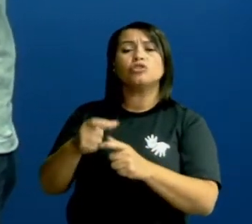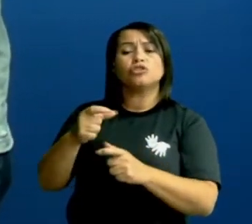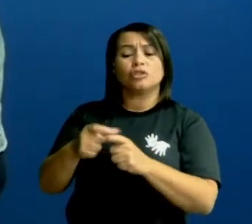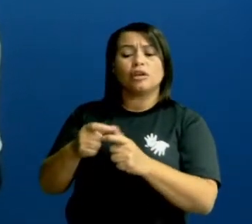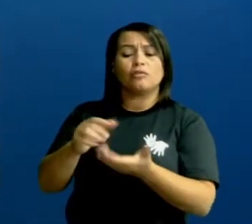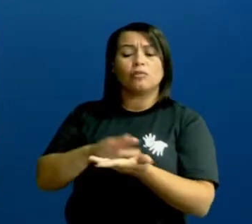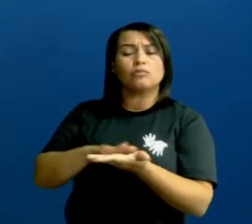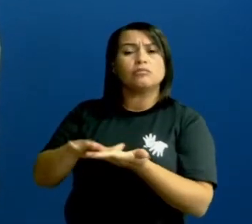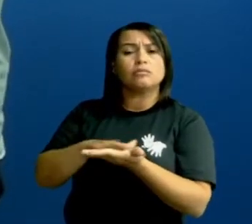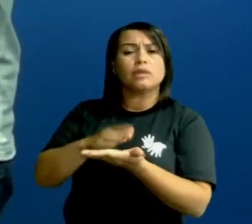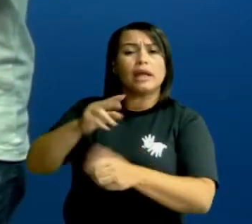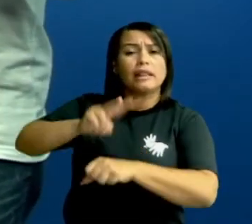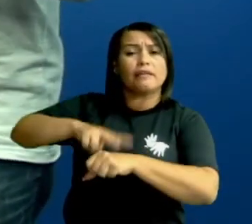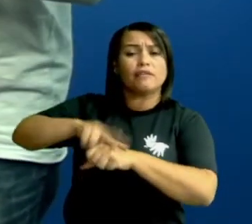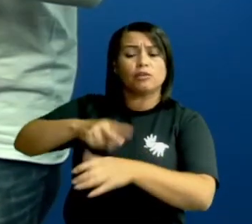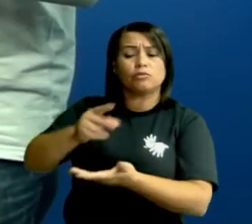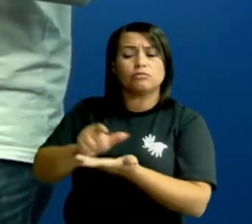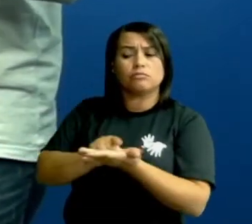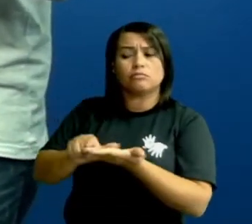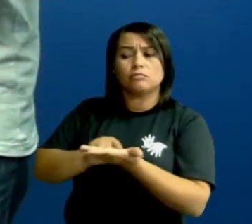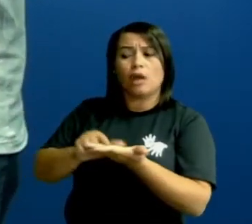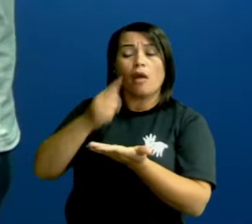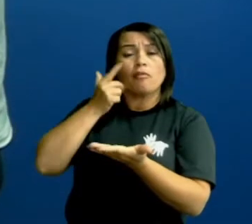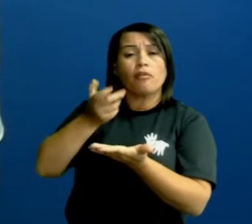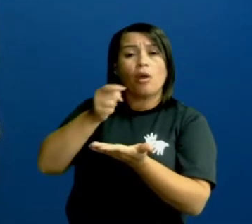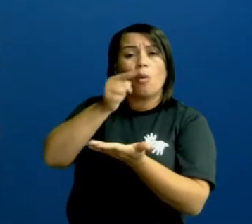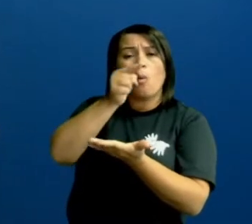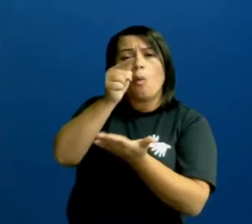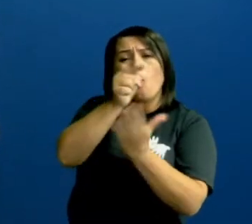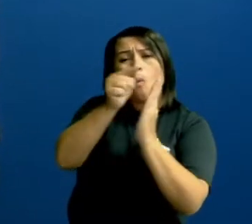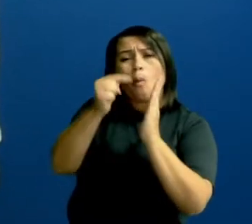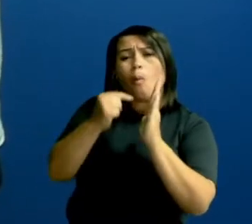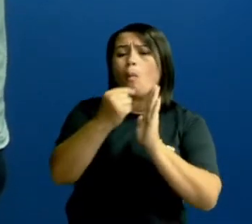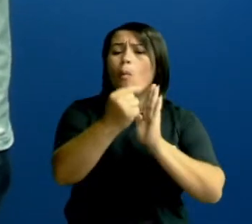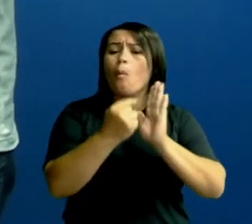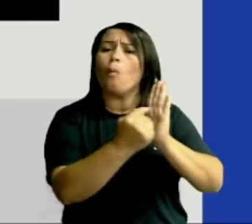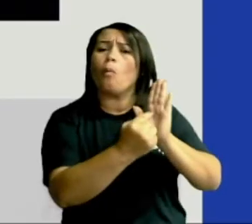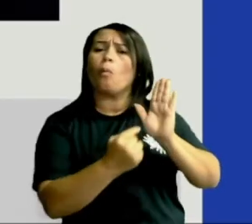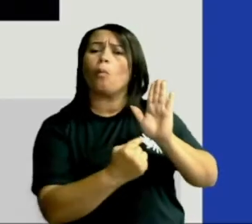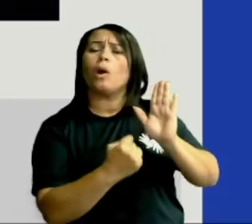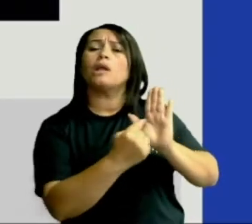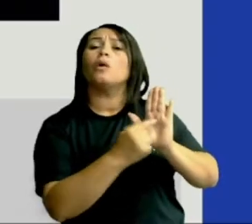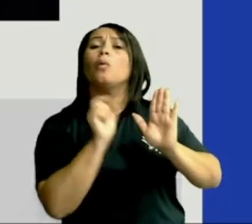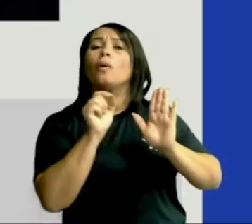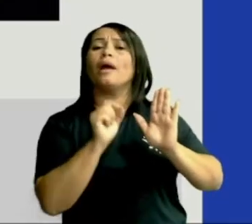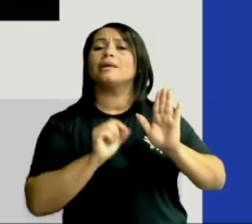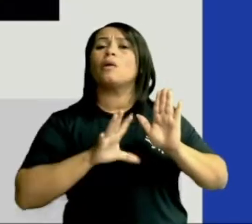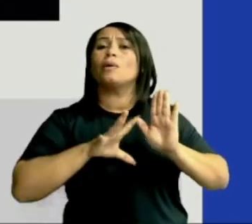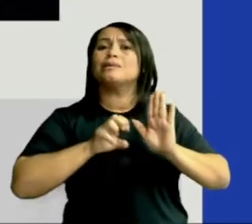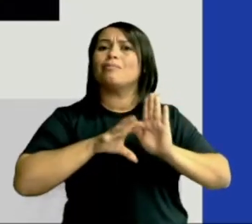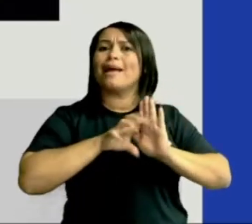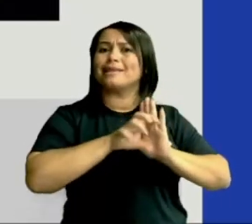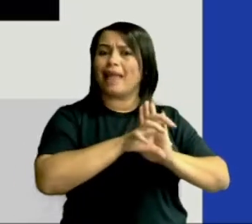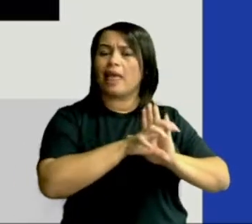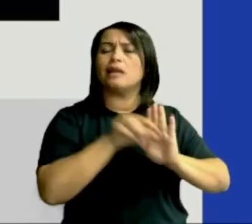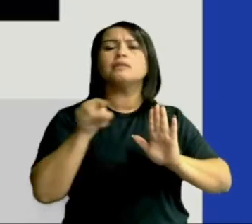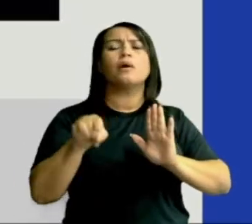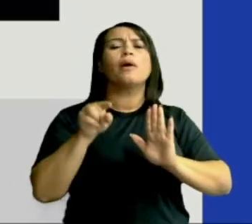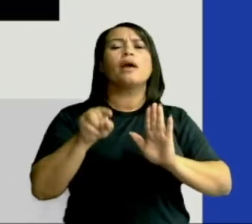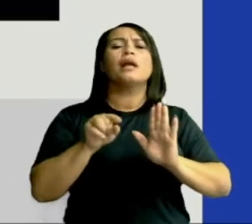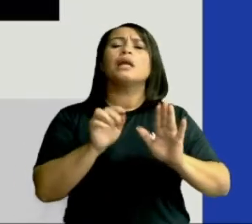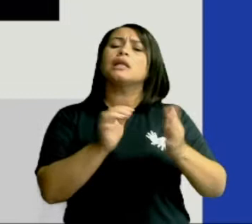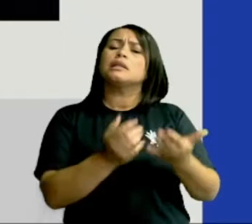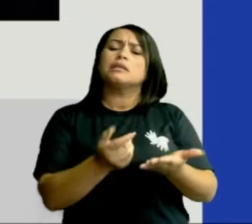placa de Petri. Então essas linhas que você vê em zigue-zague são as bactérias. E ele deixou